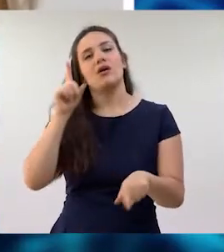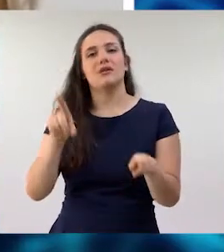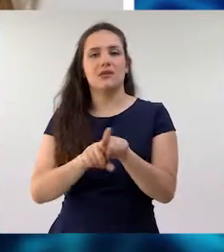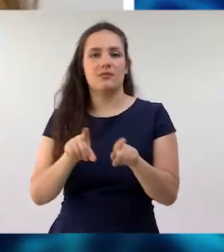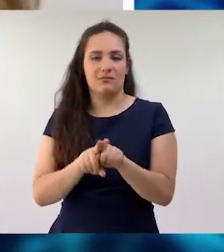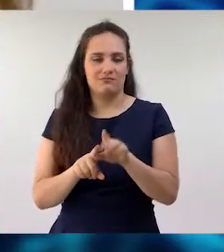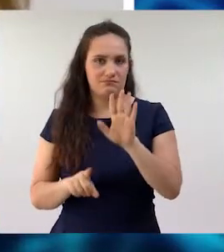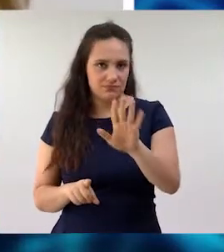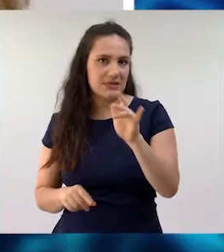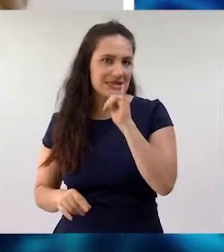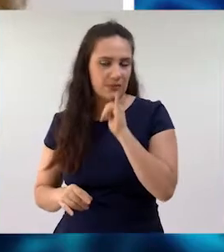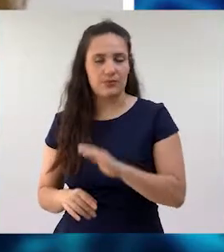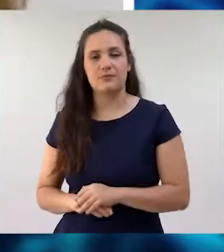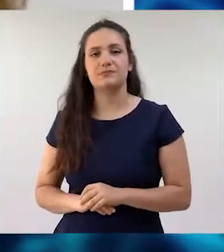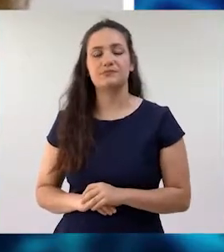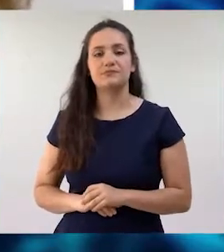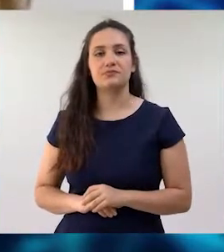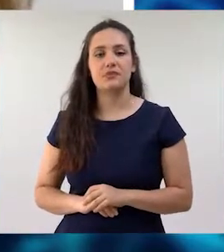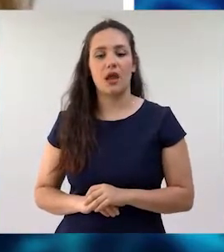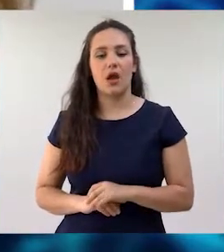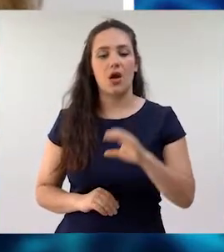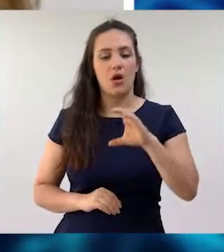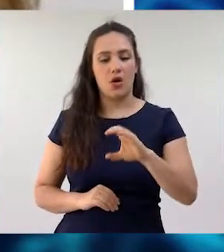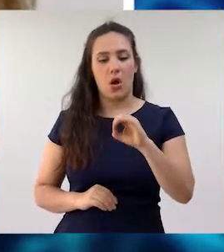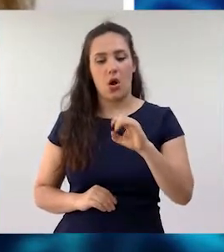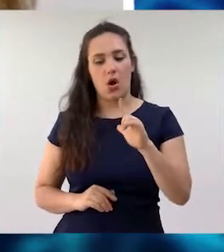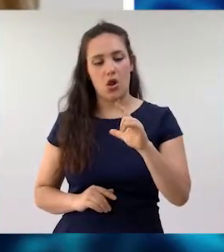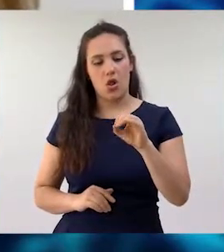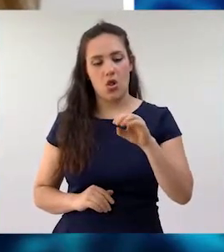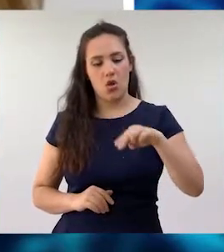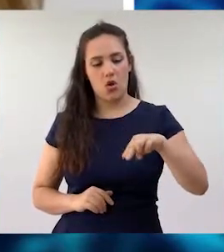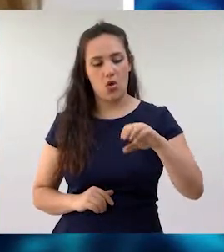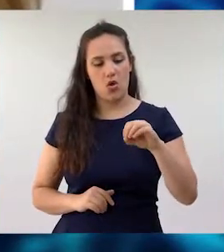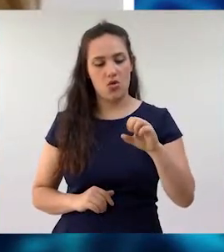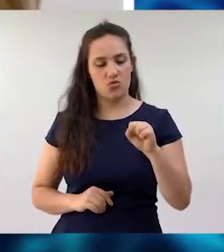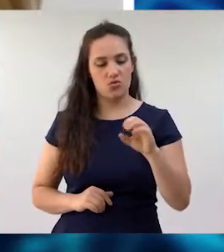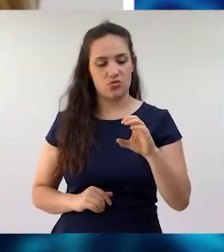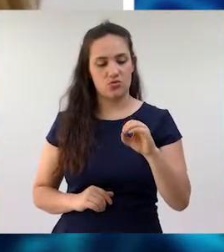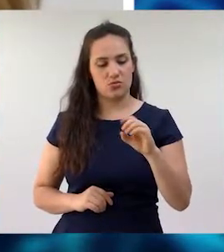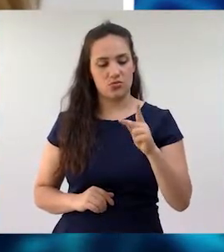tempo. Vamos dizer que a colonoscopia, ela é